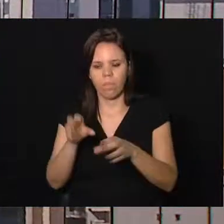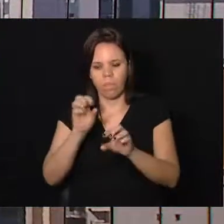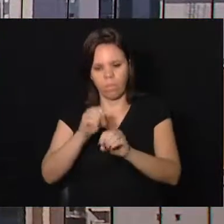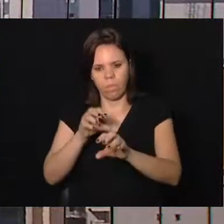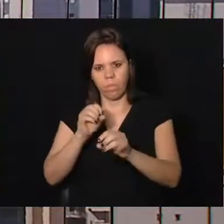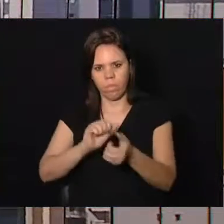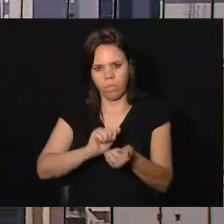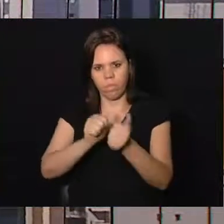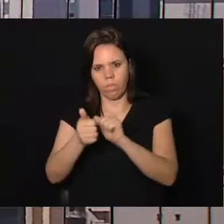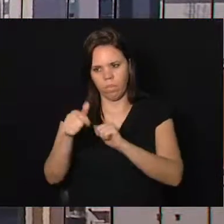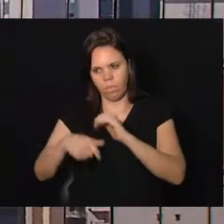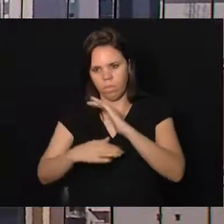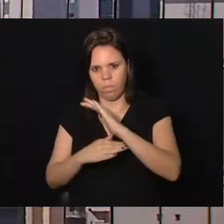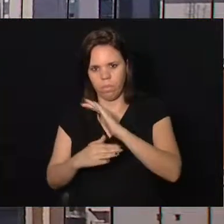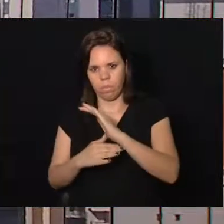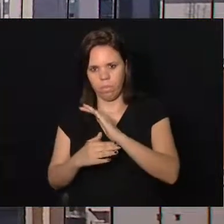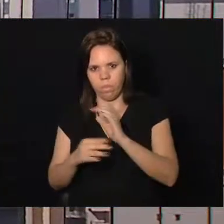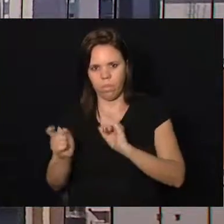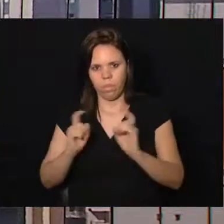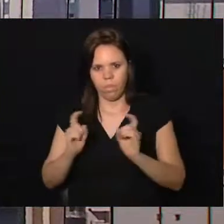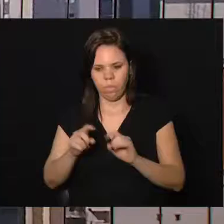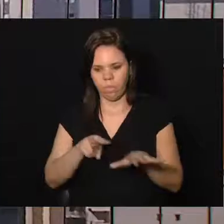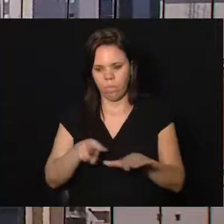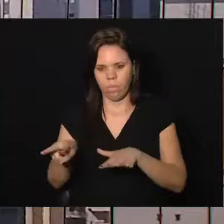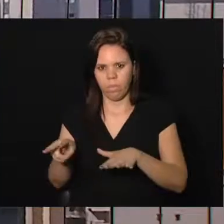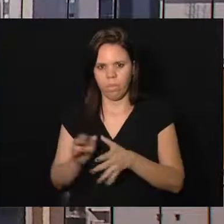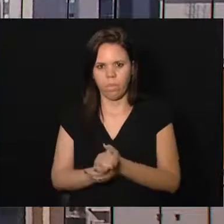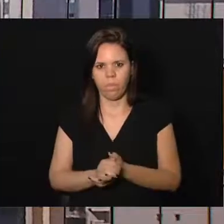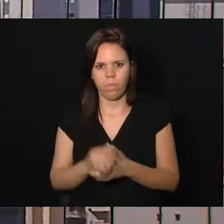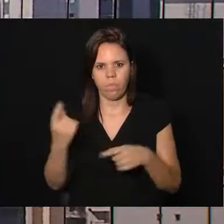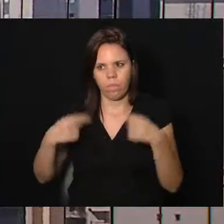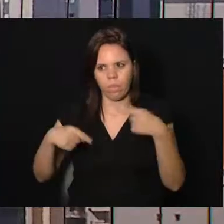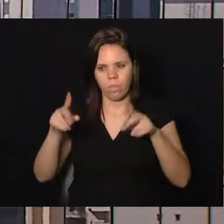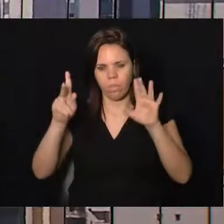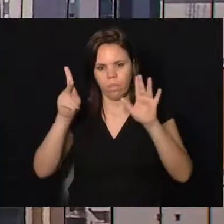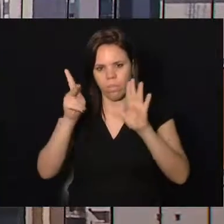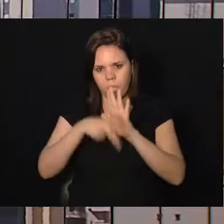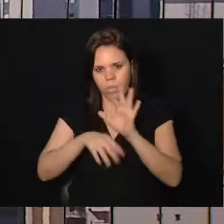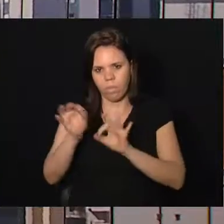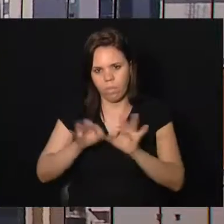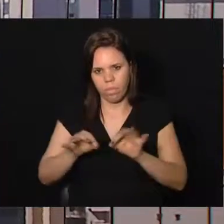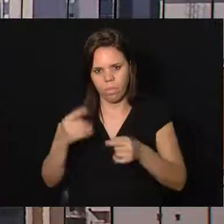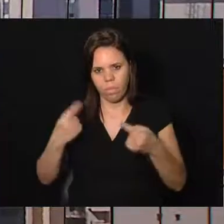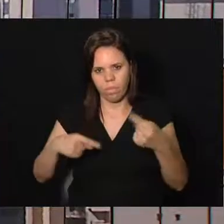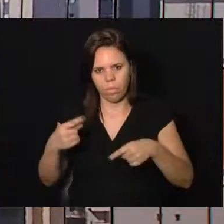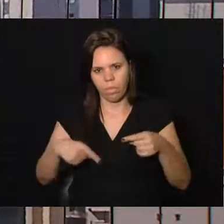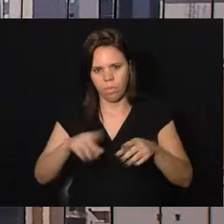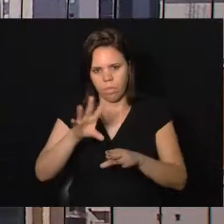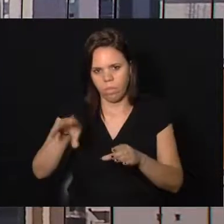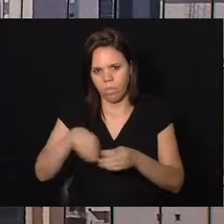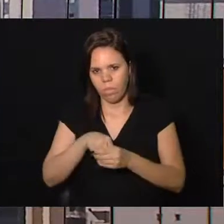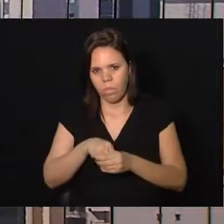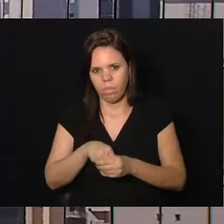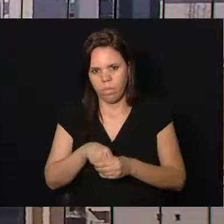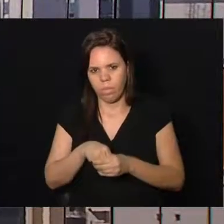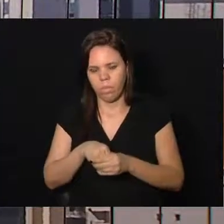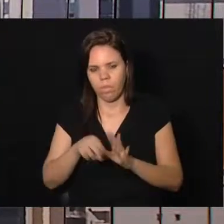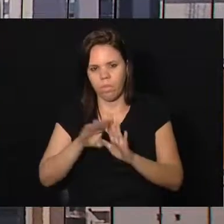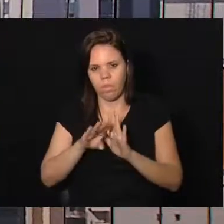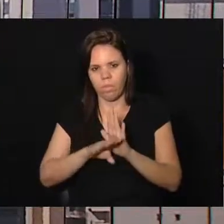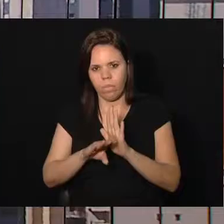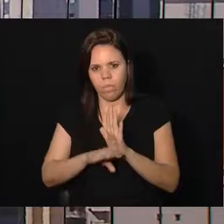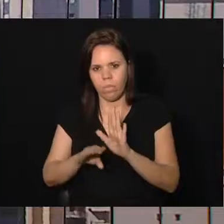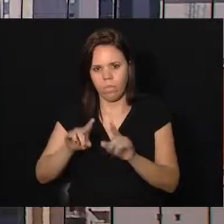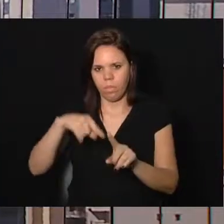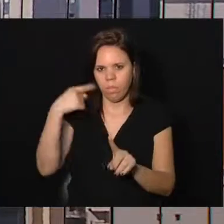Educação e Esporte aqui da Câmara se reuniu esta semana para debater projetos e discutir a implantação do programa